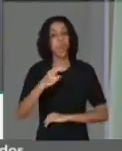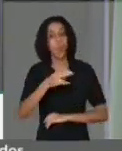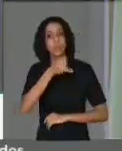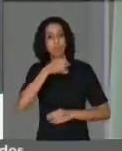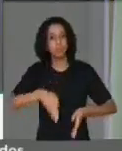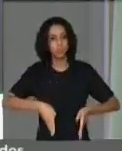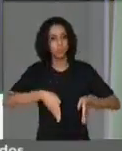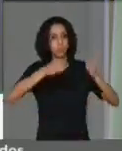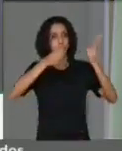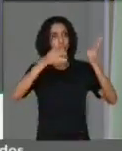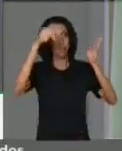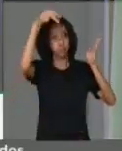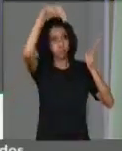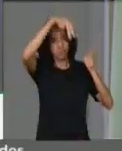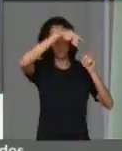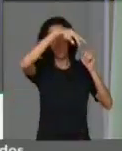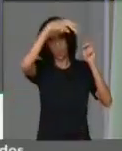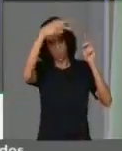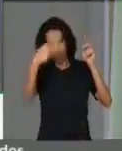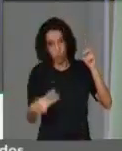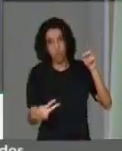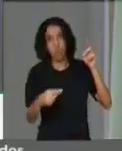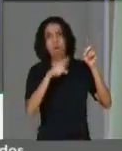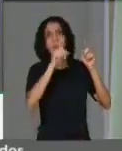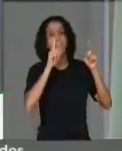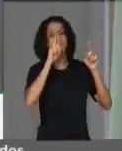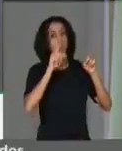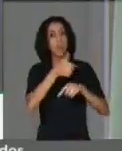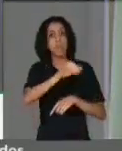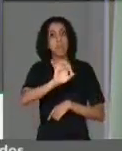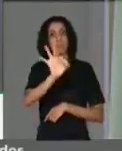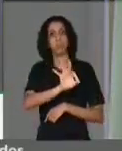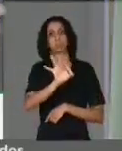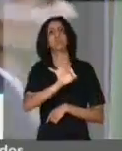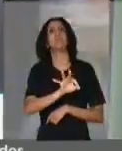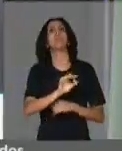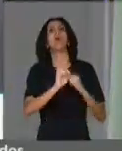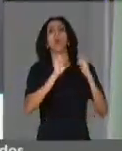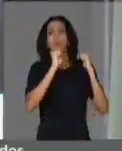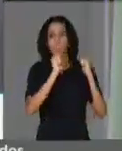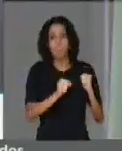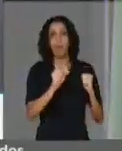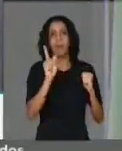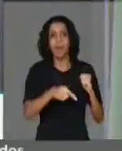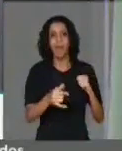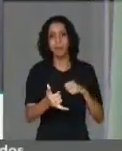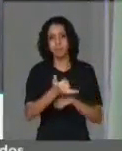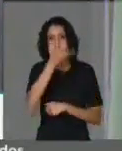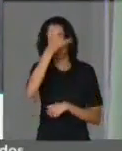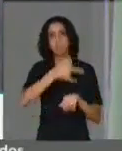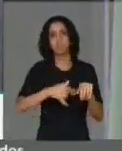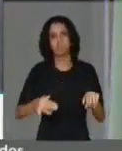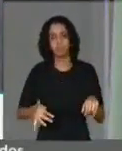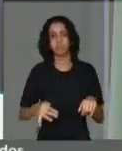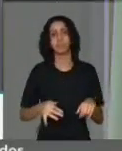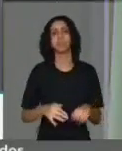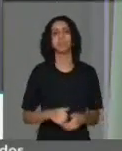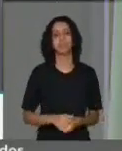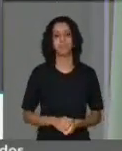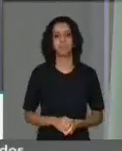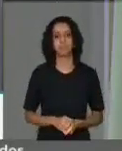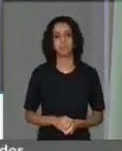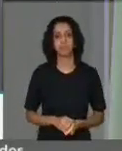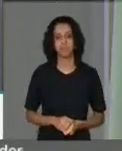altura, que representam 10% das comunicações de acidente de trabalho que eu aqui falei os